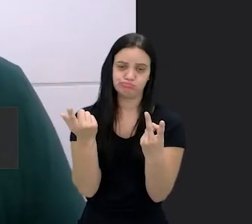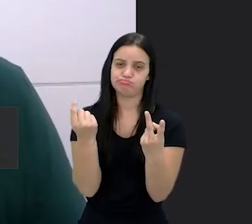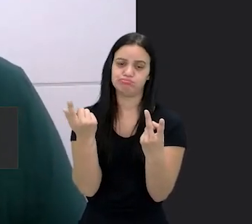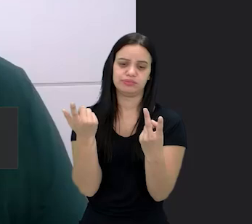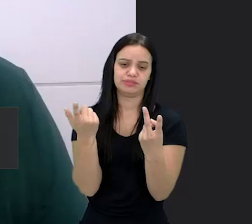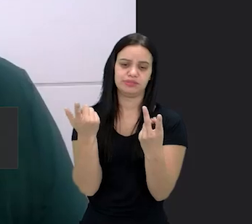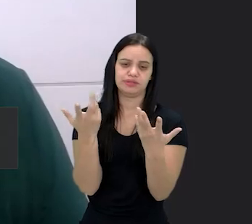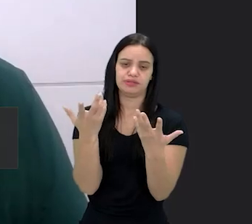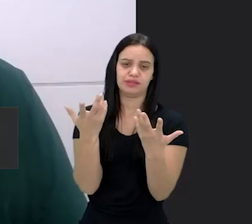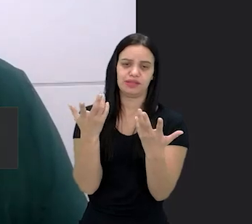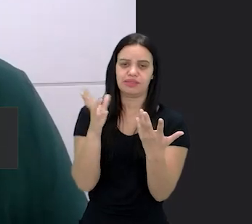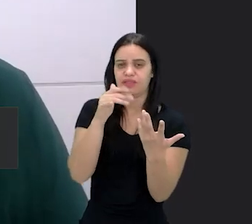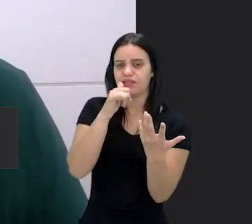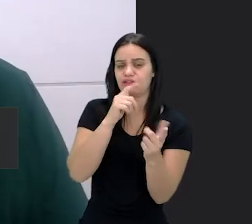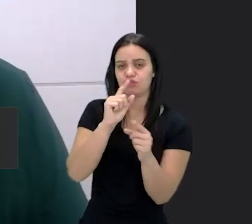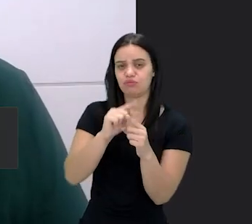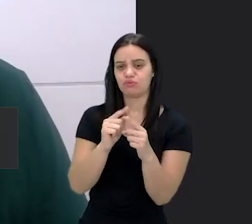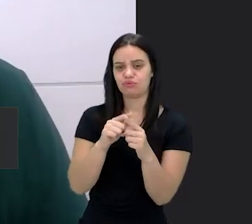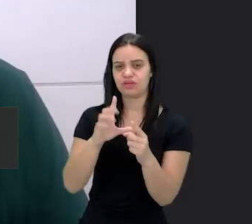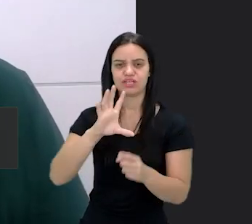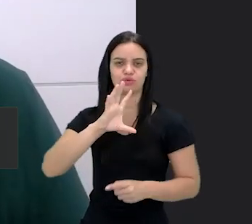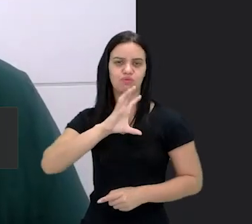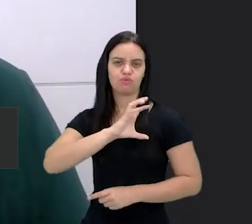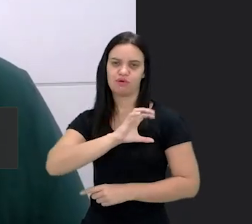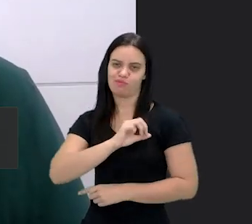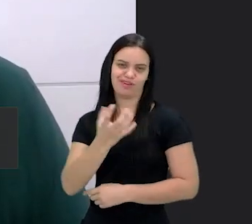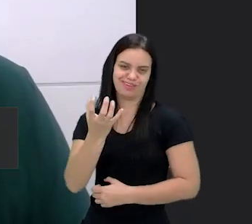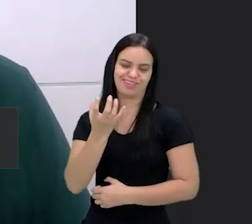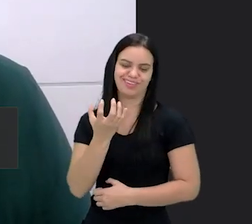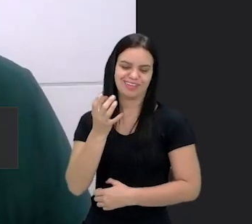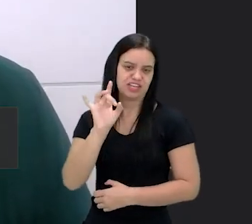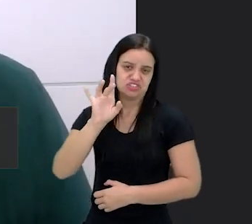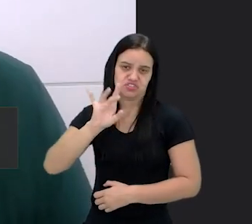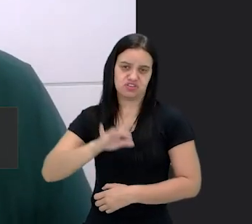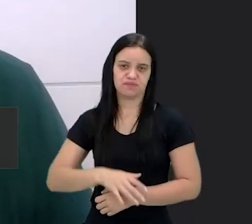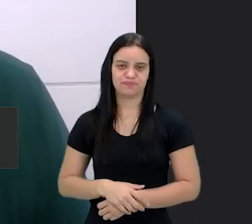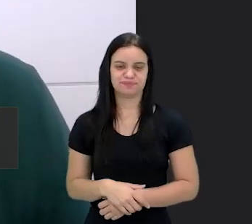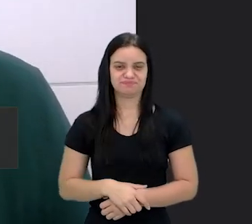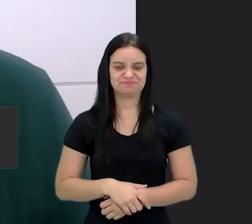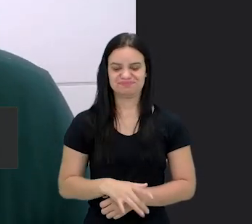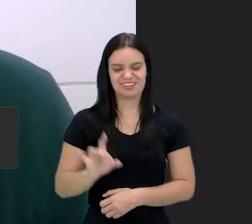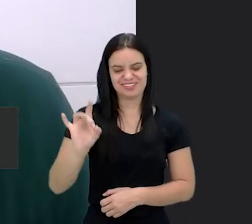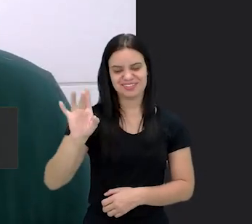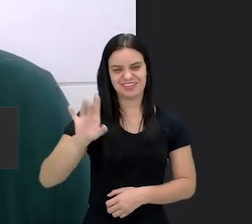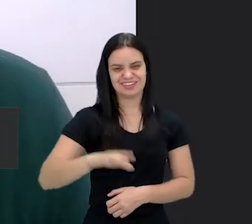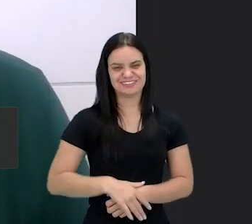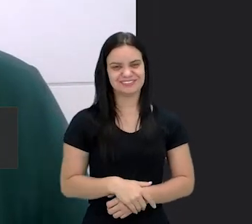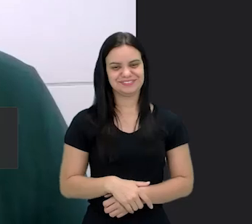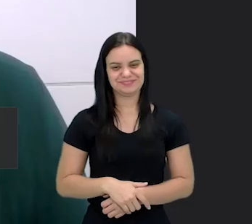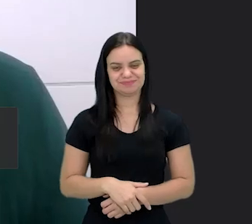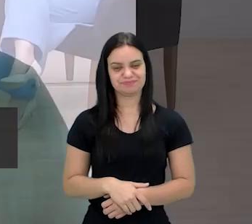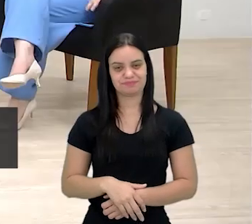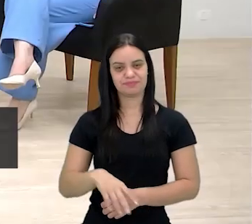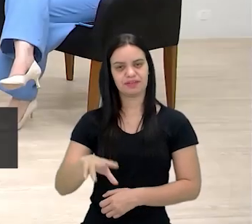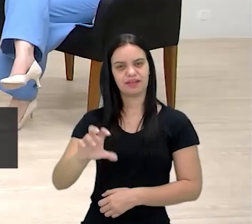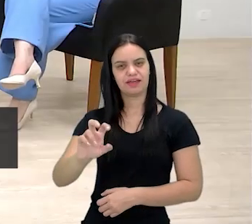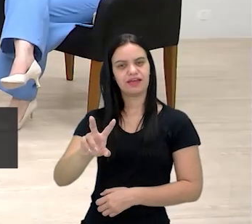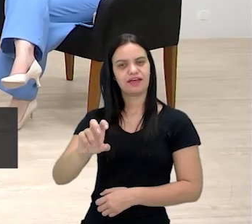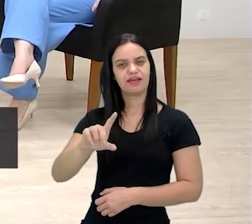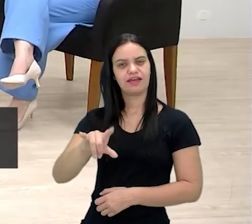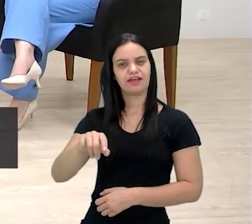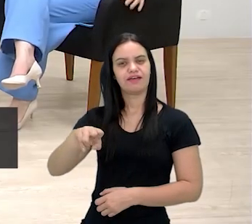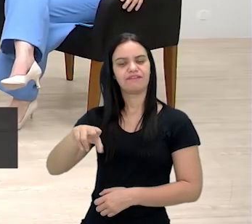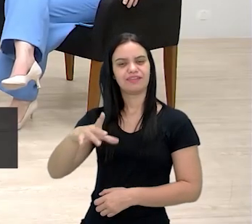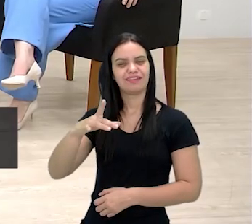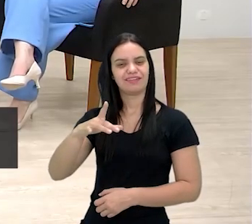o único capricho dela era realmente viver o amor que ela queria, né? É isso. Ô, obrigada. Evelyn, que bom você